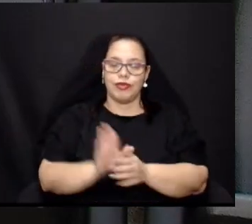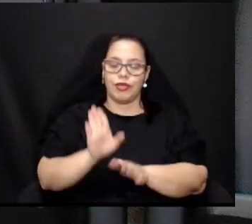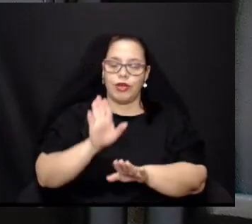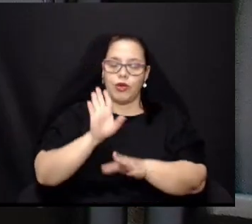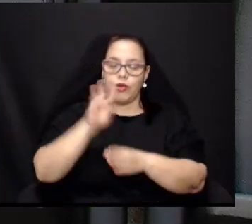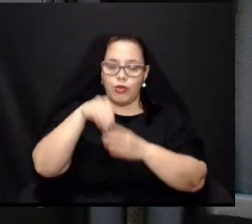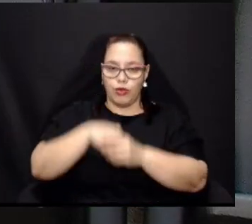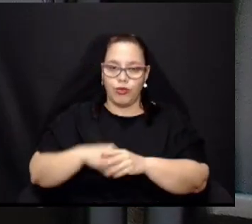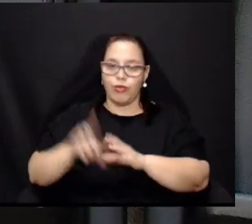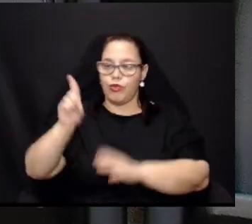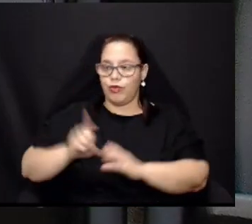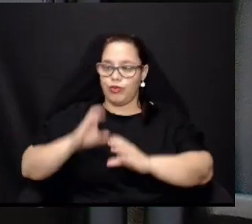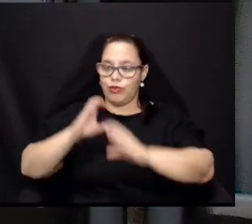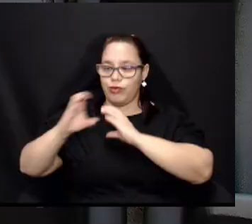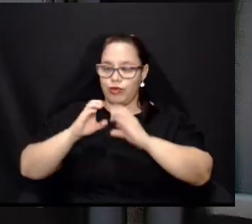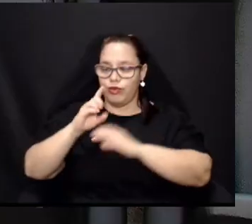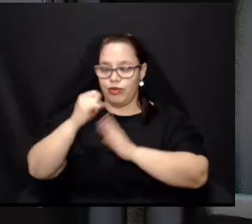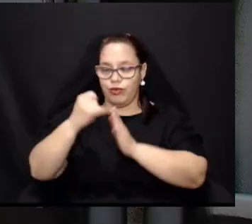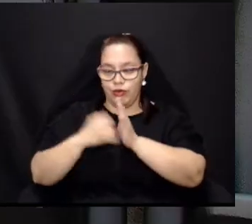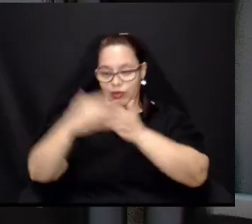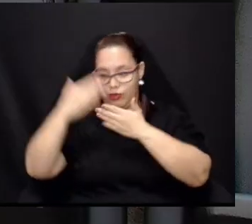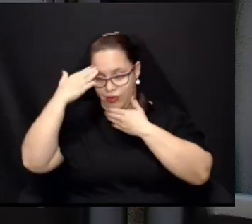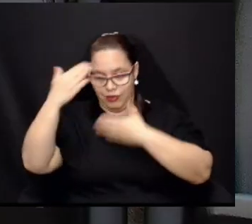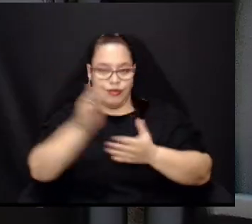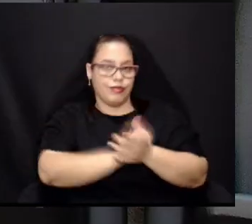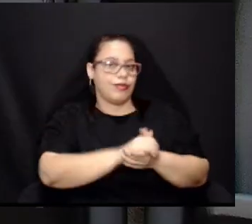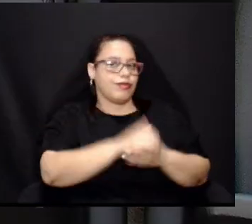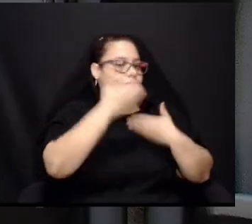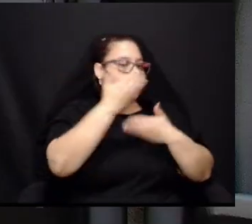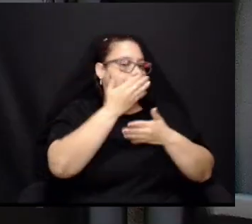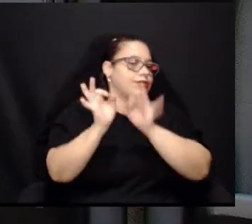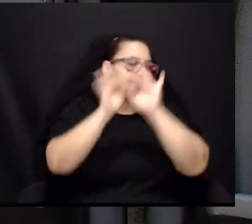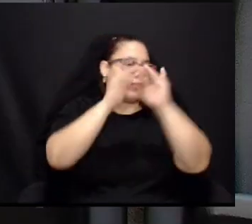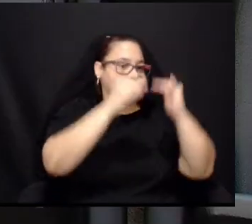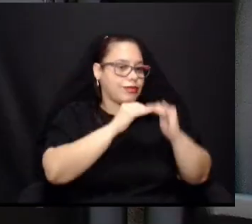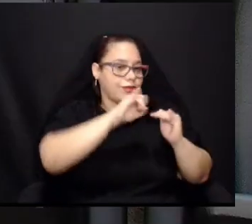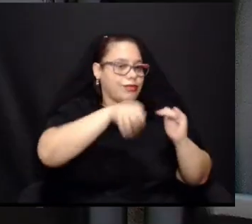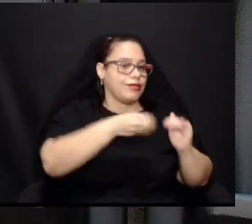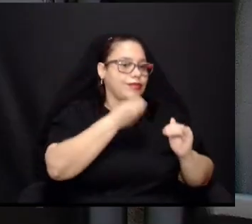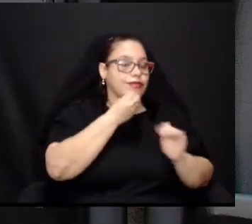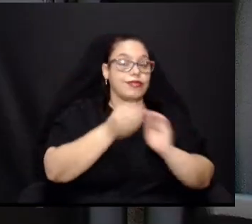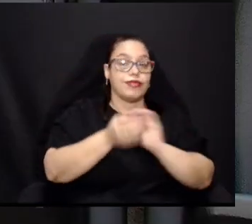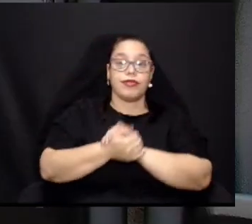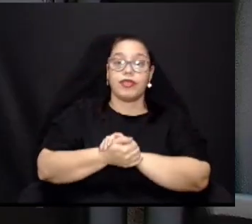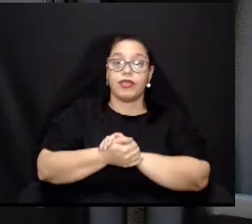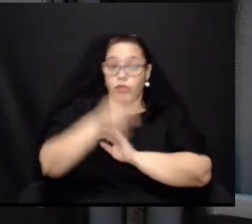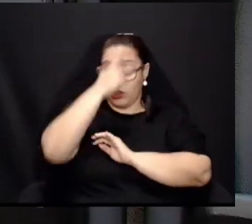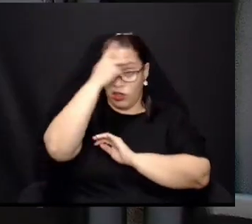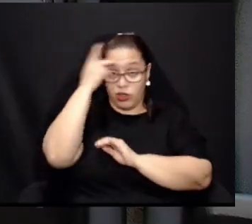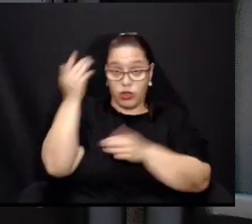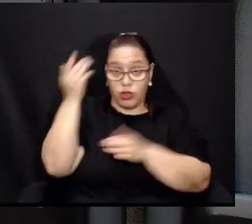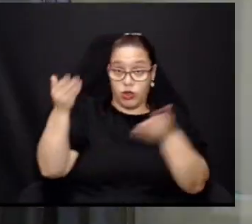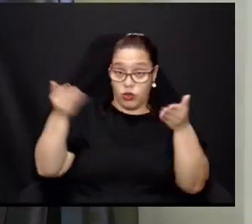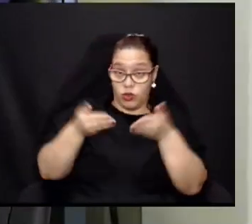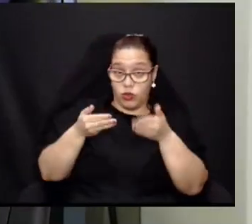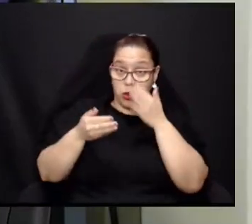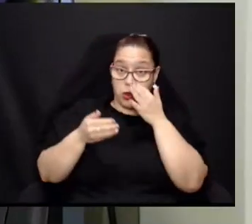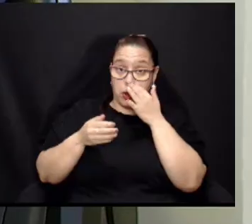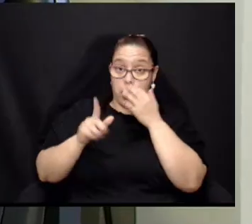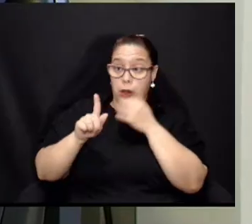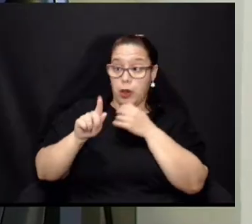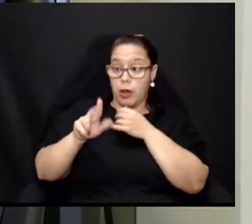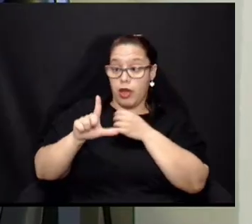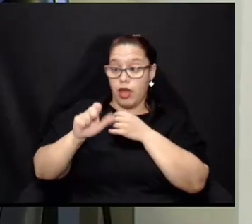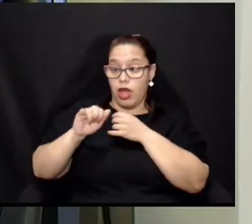comunicação institucional. Muito obrigado. Viu? Obrigado, agradeço vocês pela oportunidade aí. E pessoal, agora a gente vai conversar com o Gleison Barbosa, ele